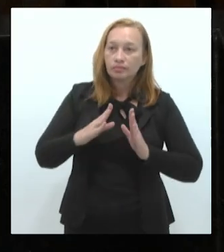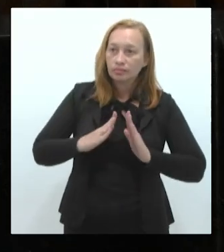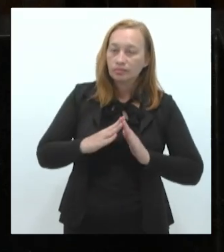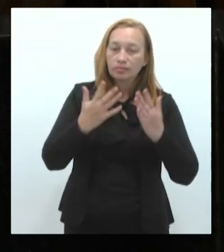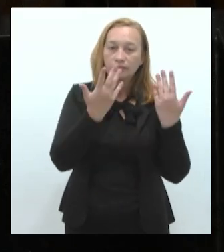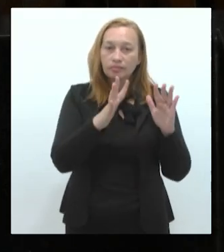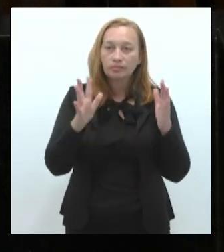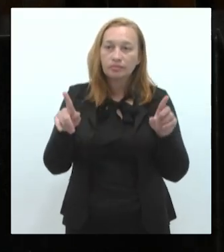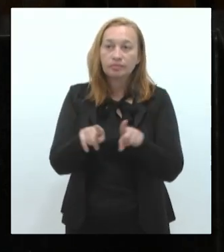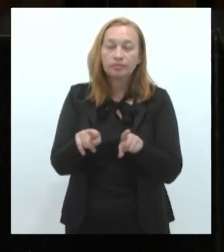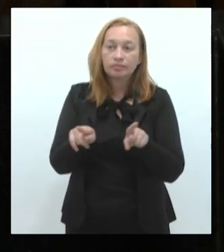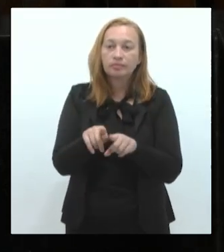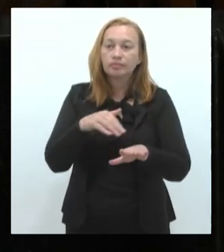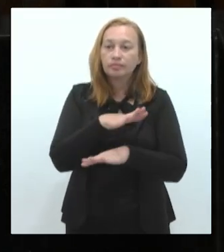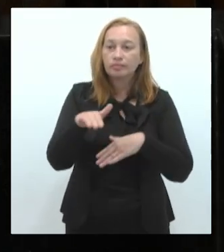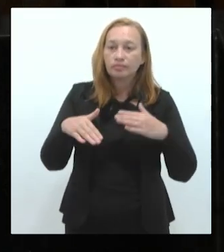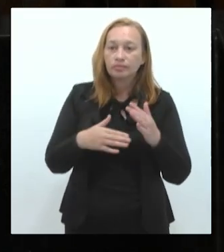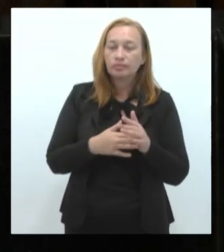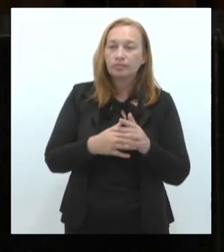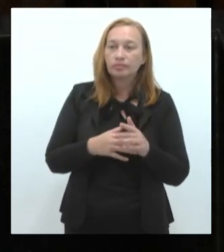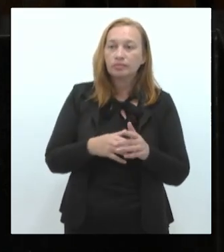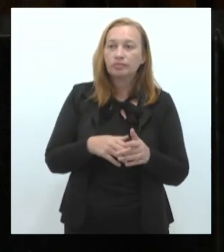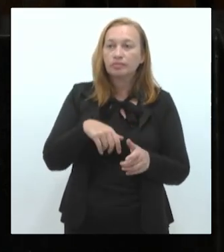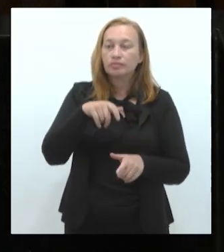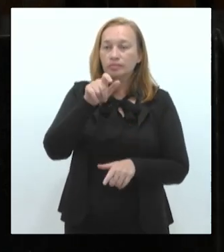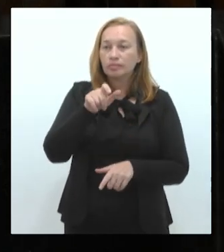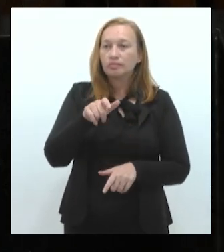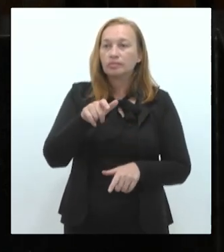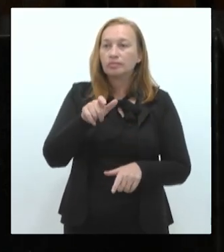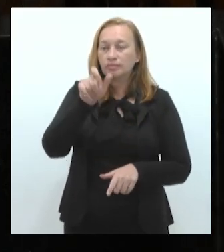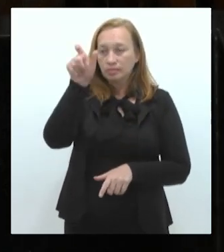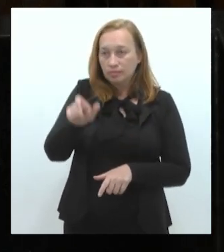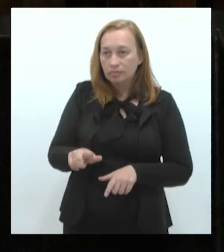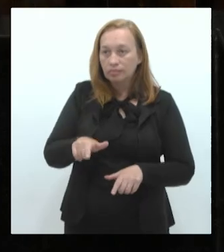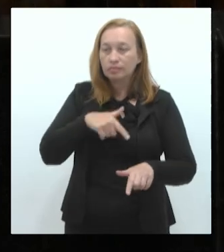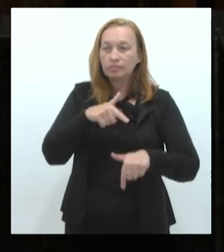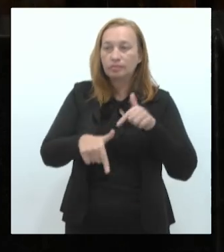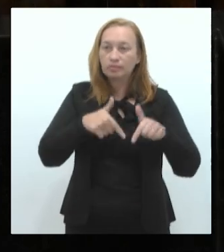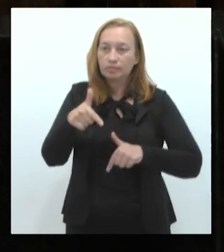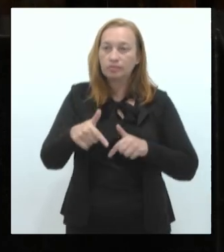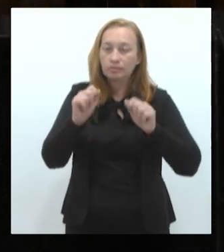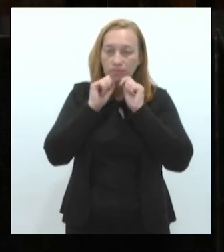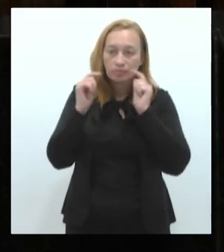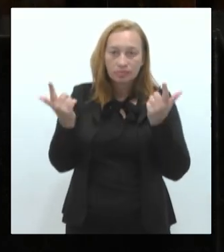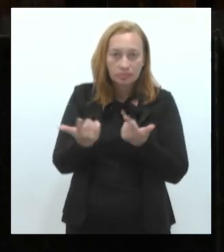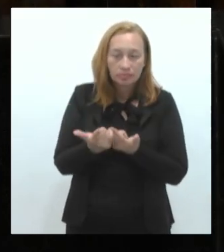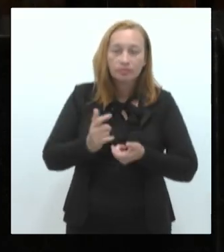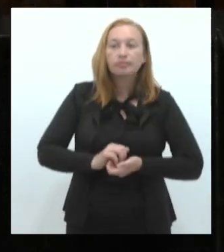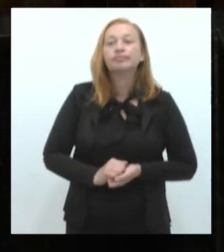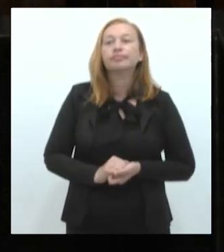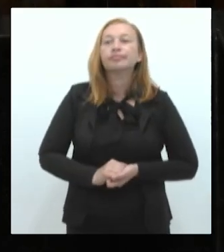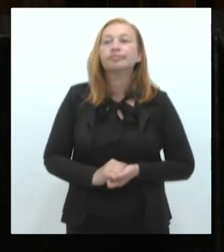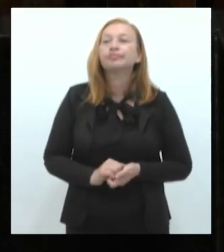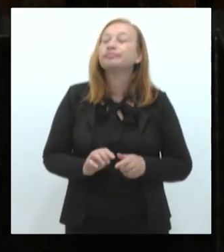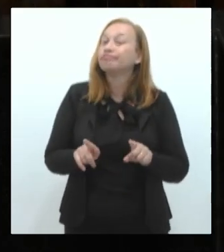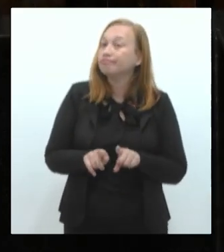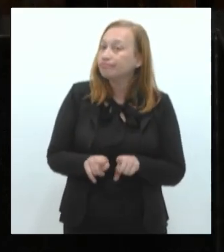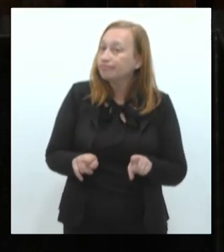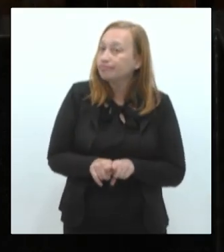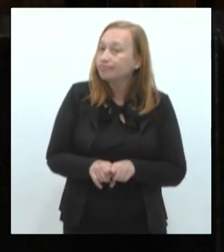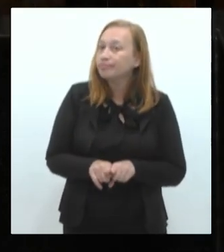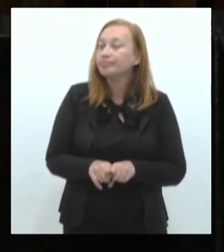Saudar também todos os trabalhadores e as trabalhadoras aqui da Assembleia Legislativa, também